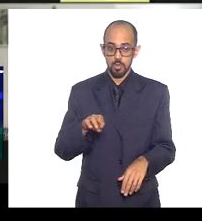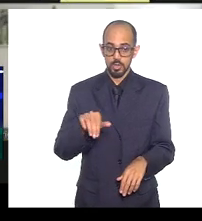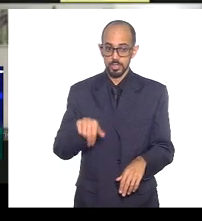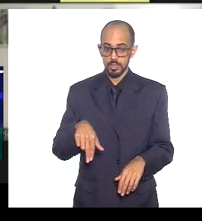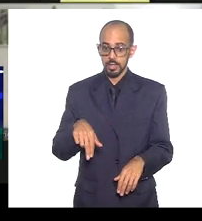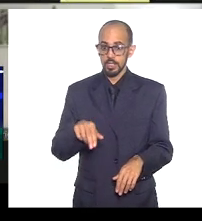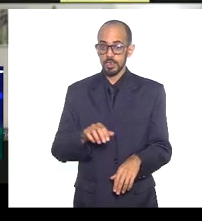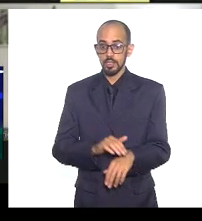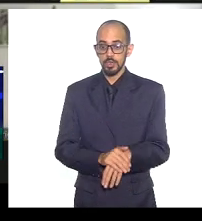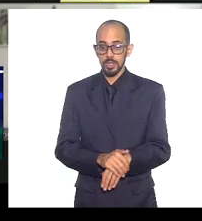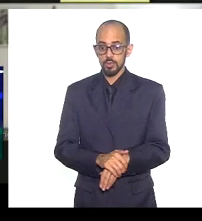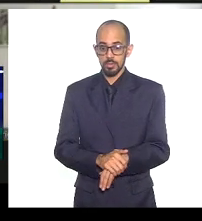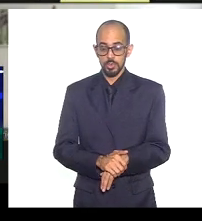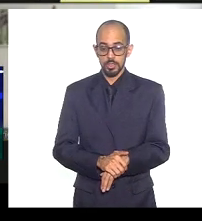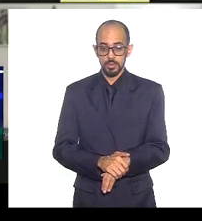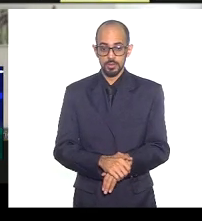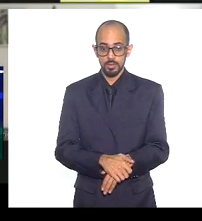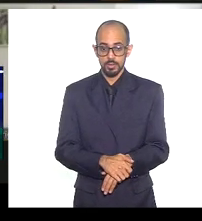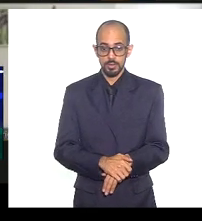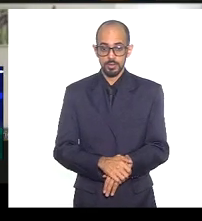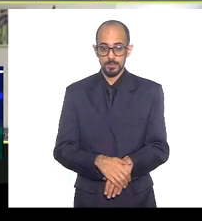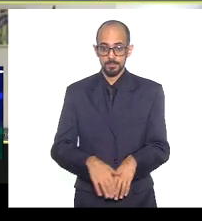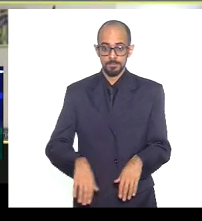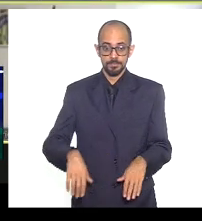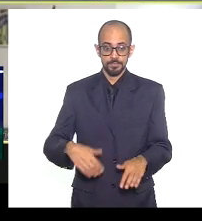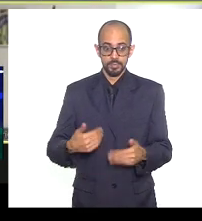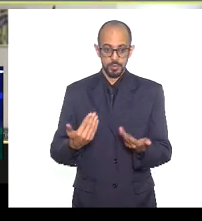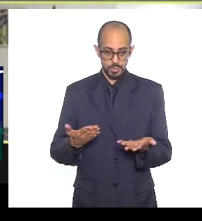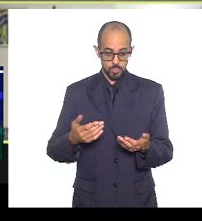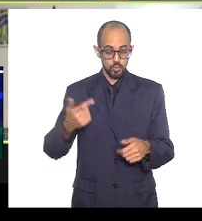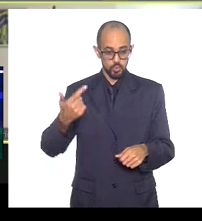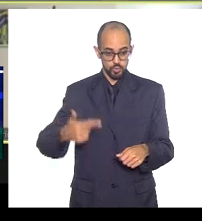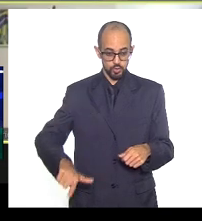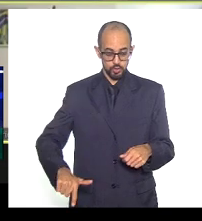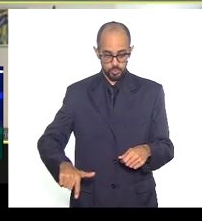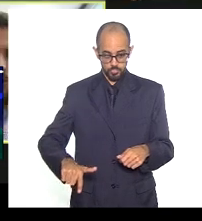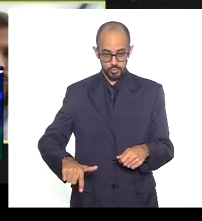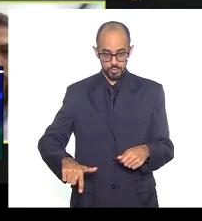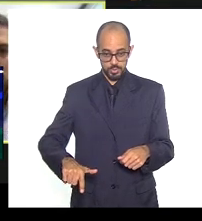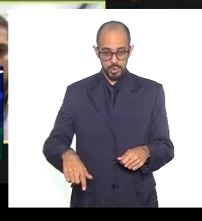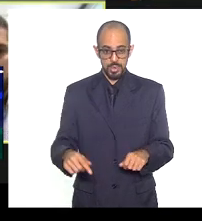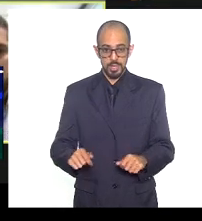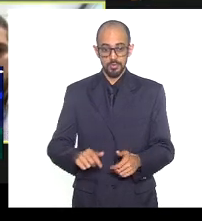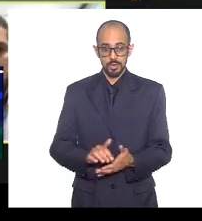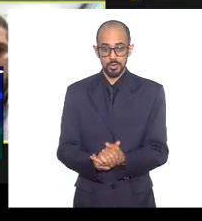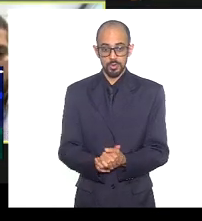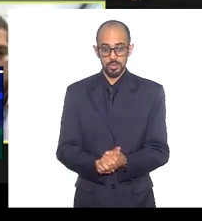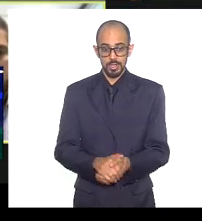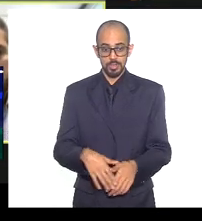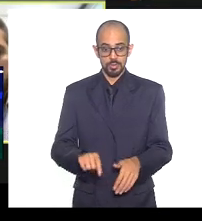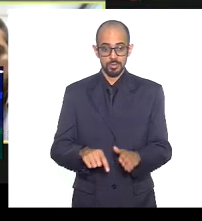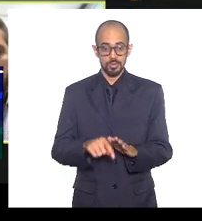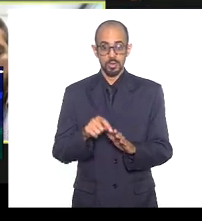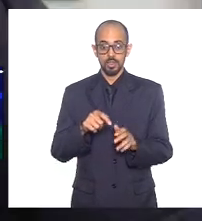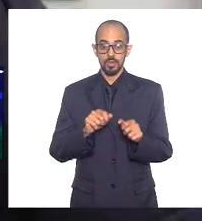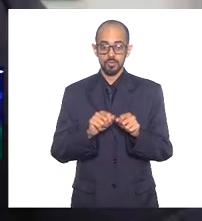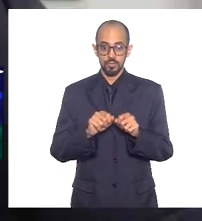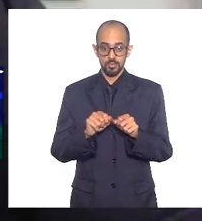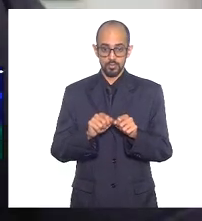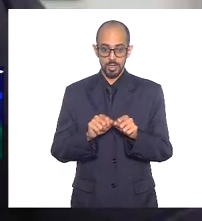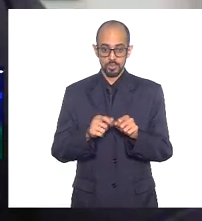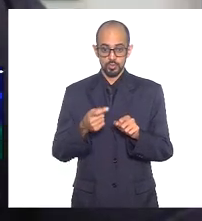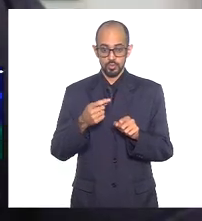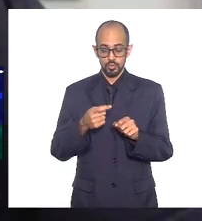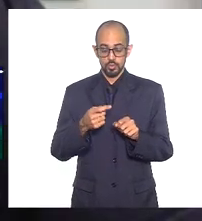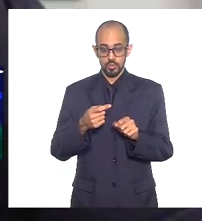quero discutir presidente Senhor presidente eu mais uma vez faço aqui um testemunho durante esse período de